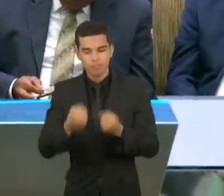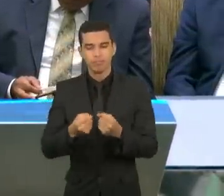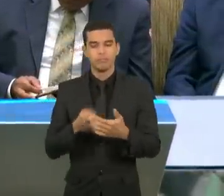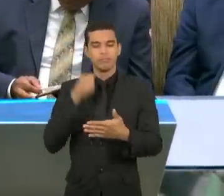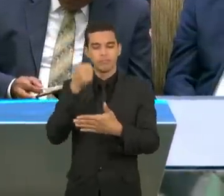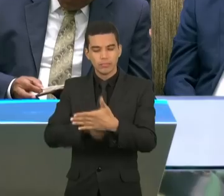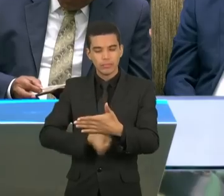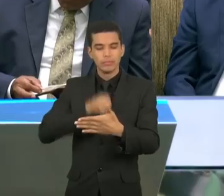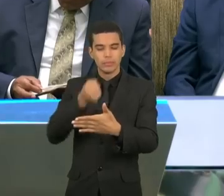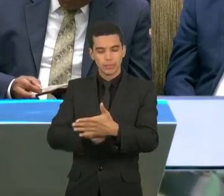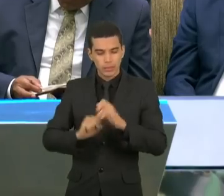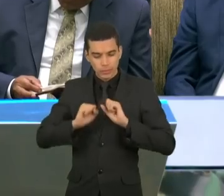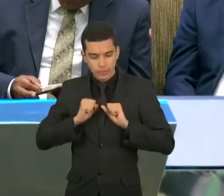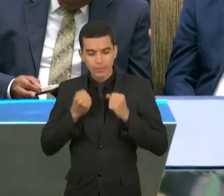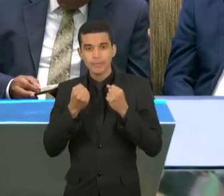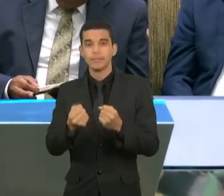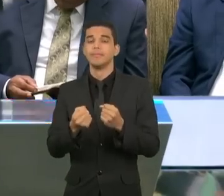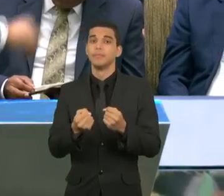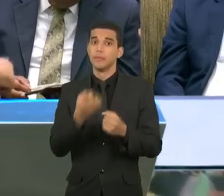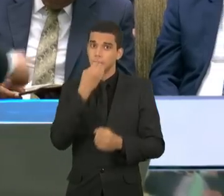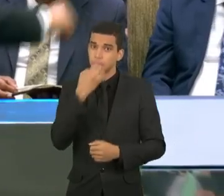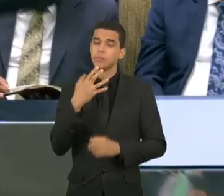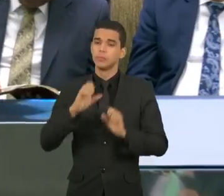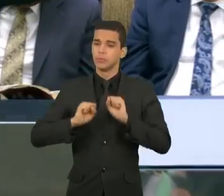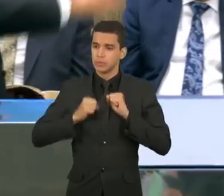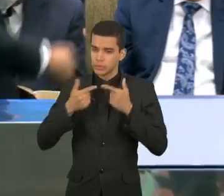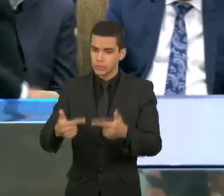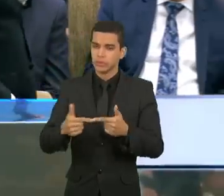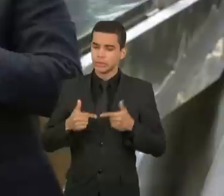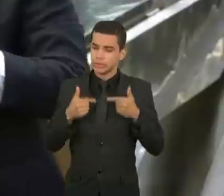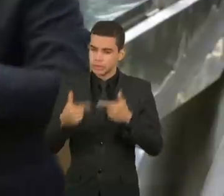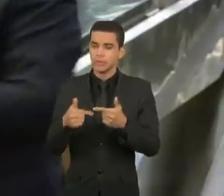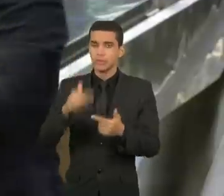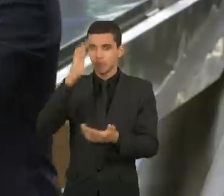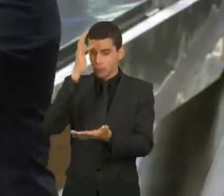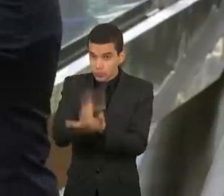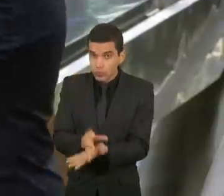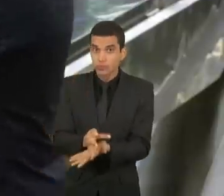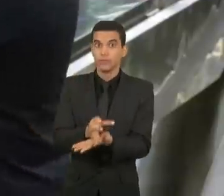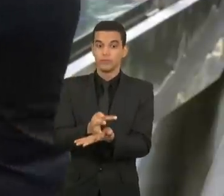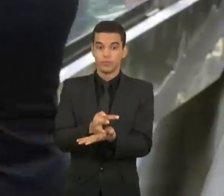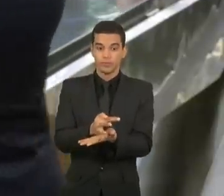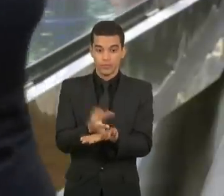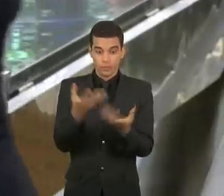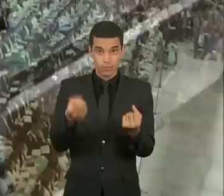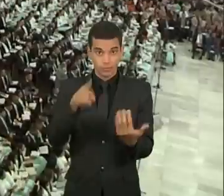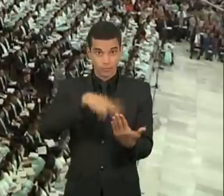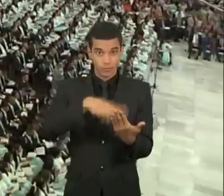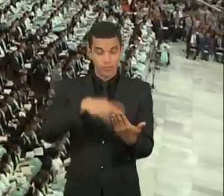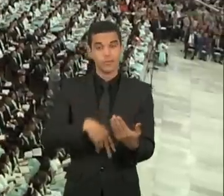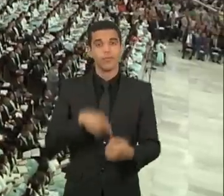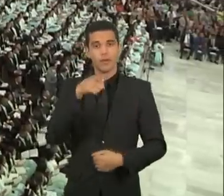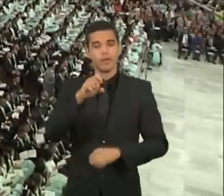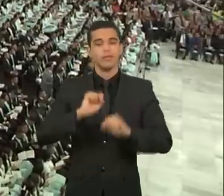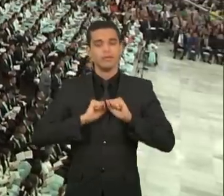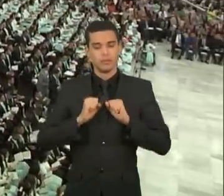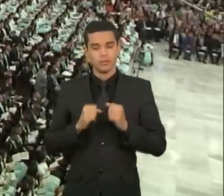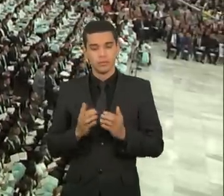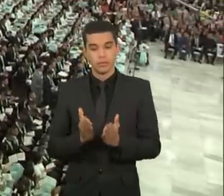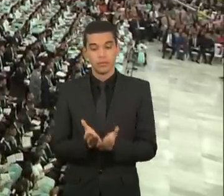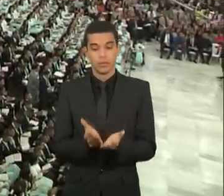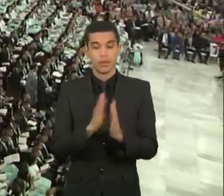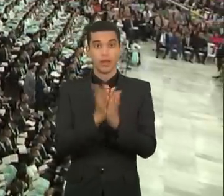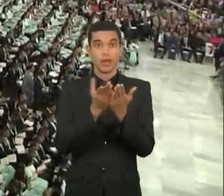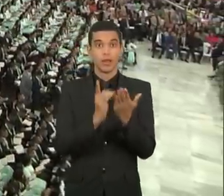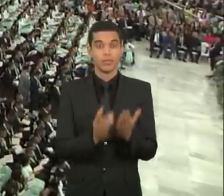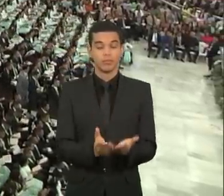combata o bom combate da fé. Levanta a Bíblia e diz: ó, vamos lá juntos. Combata o... assim, ó, assim,